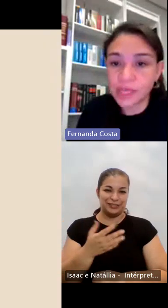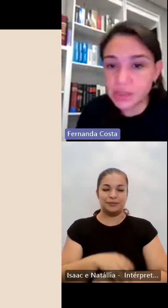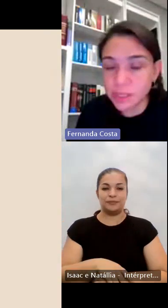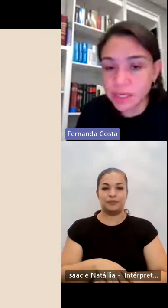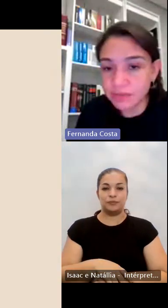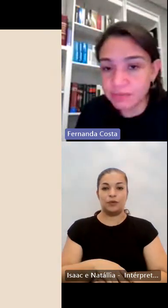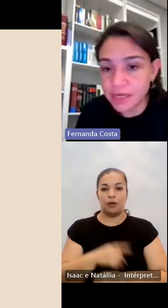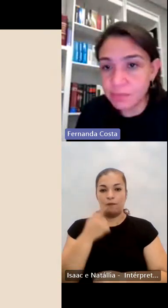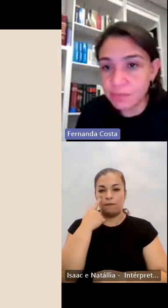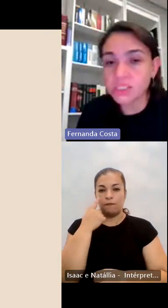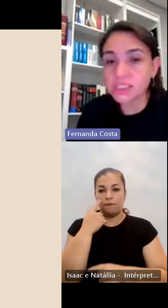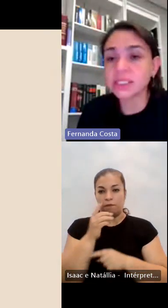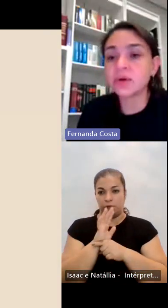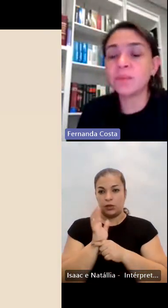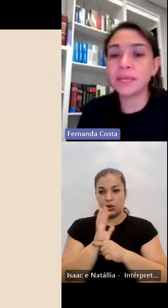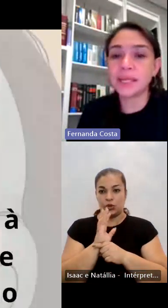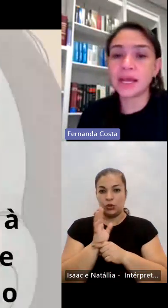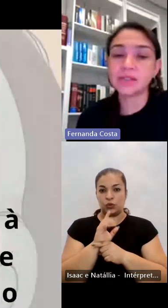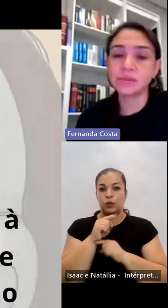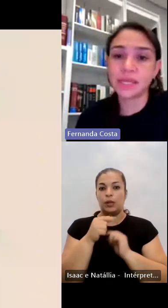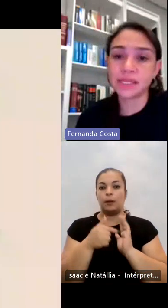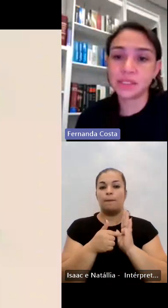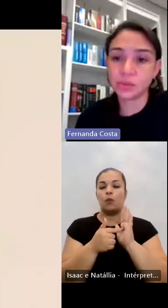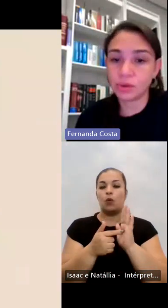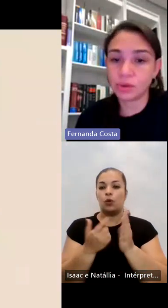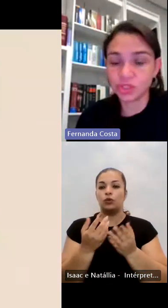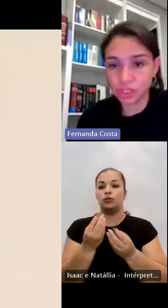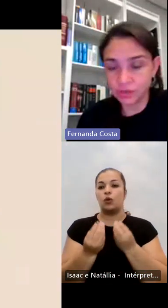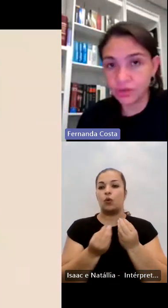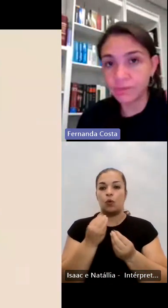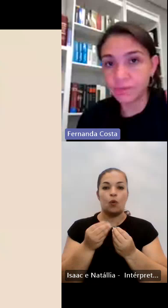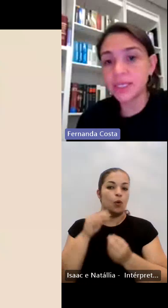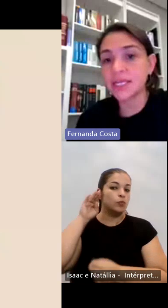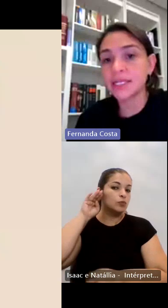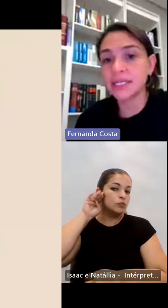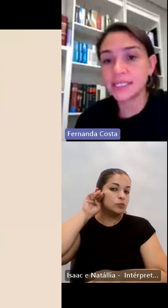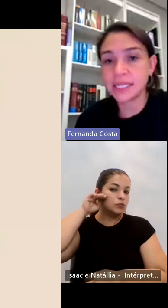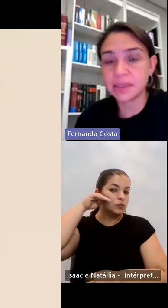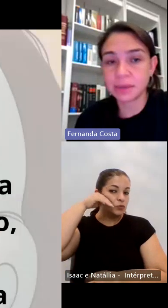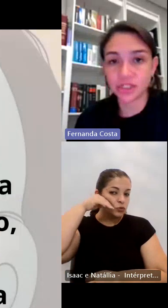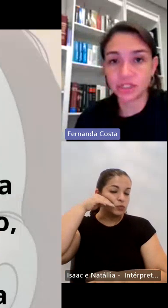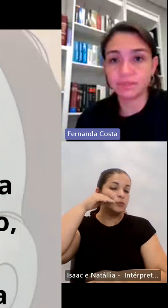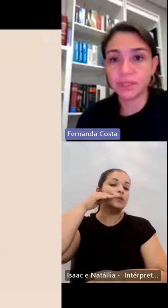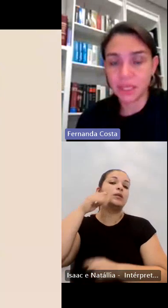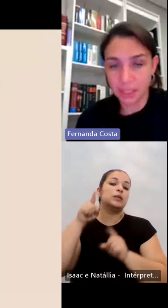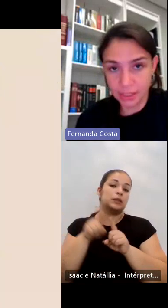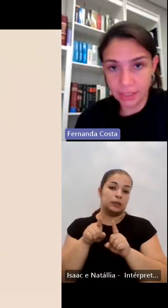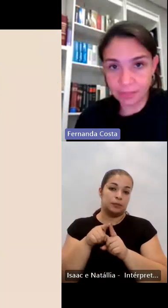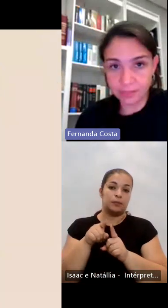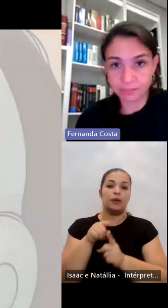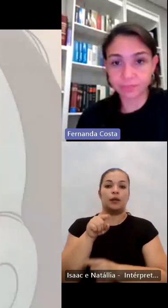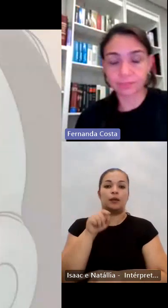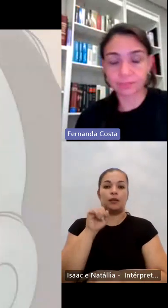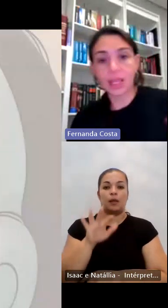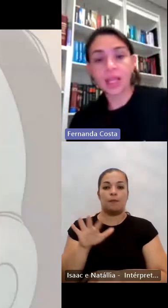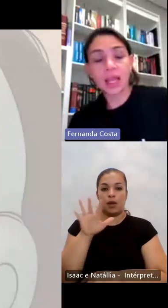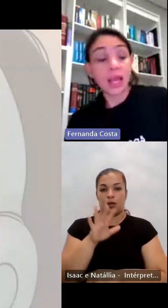vídeo mesmo, ele mostra um pedaço dessa tuba auditiva e aqui nessa imagem